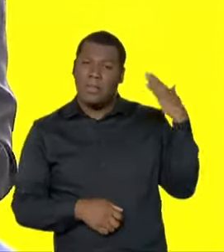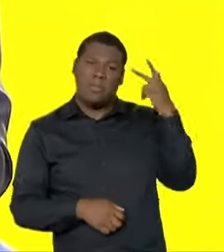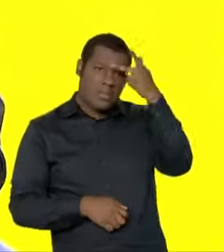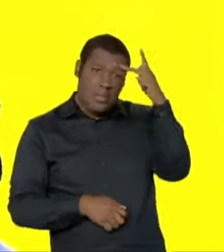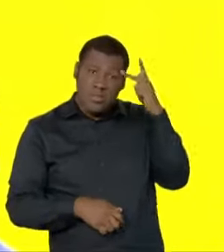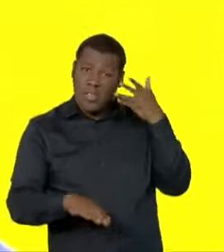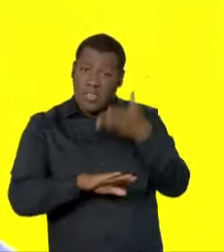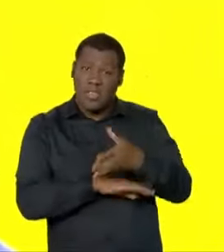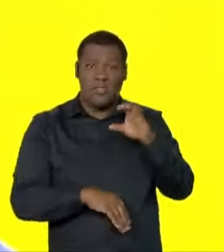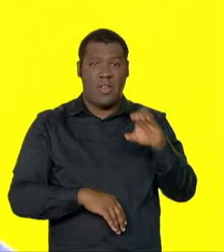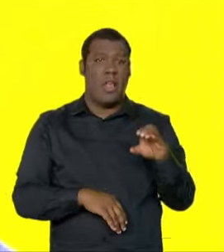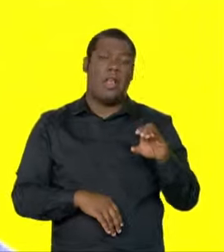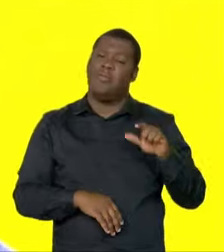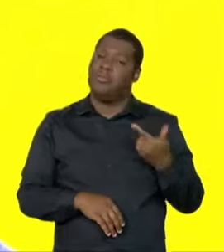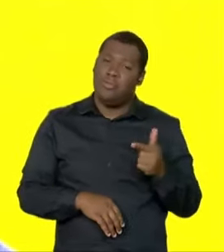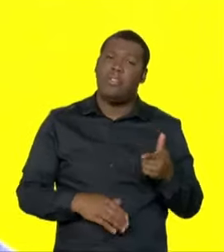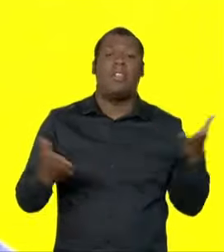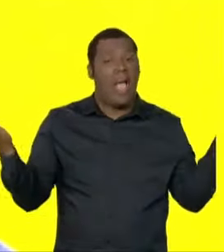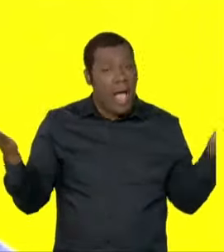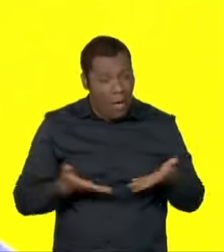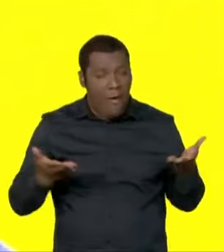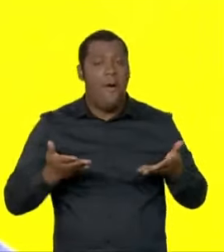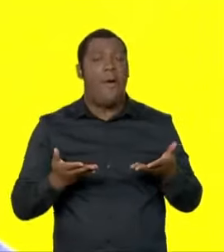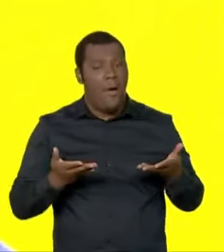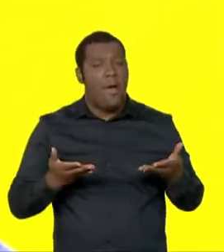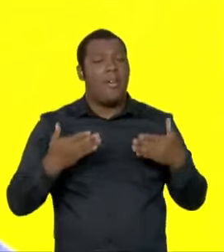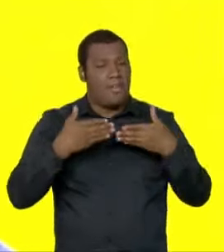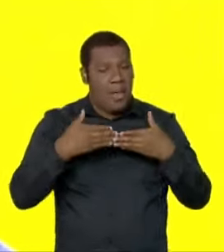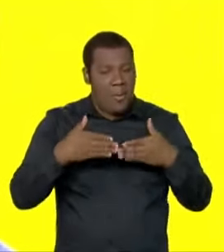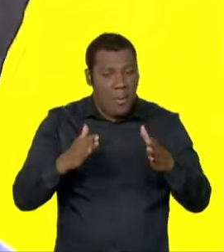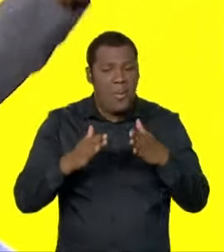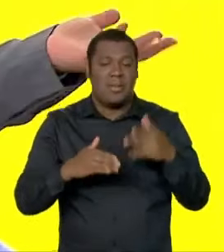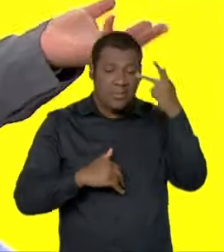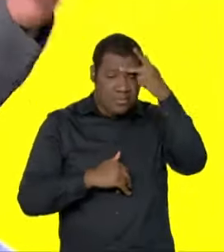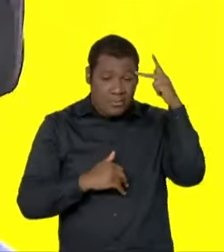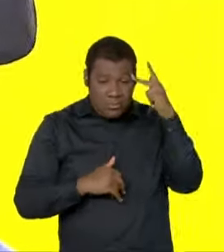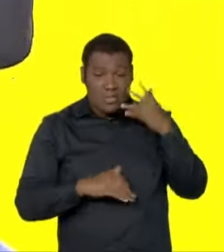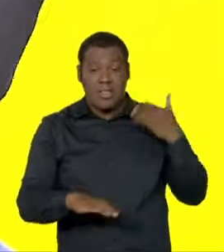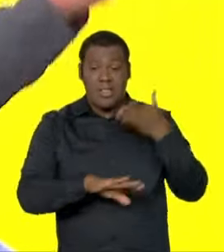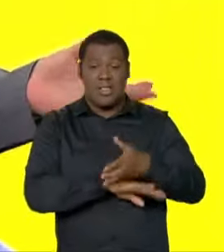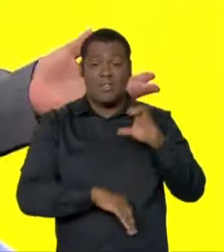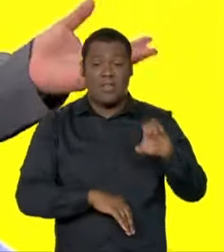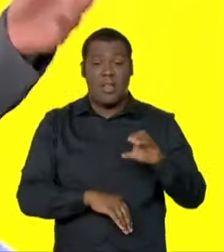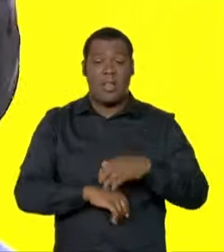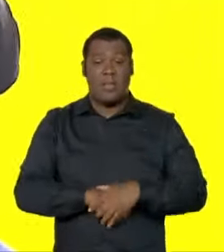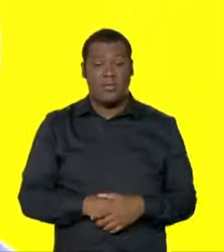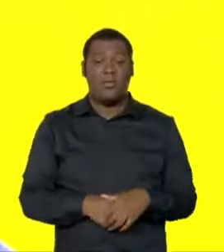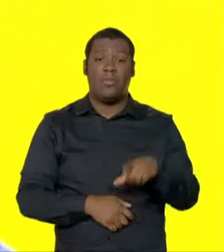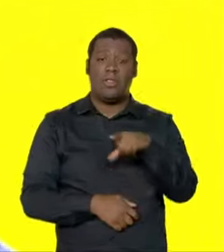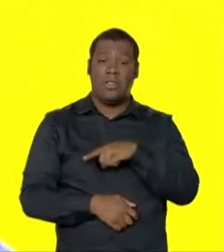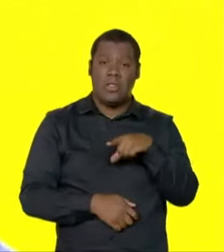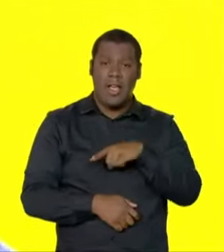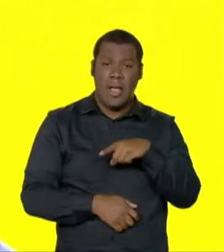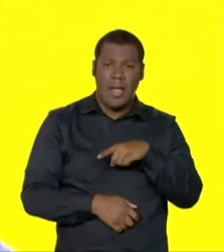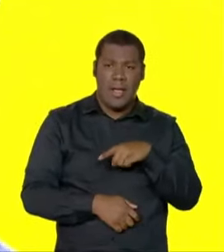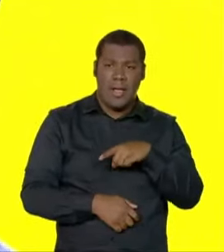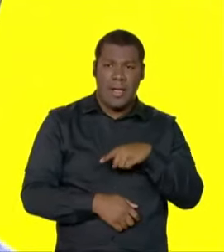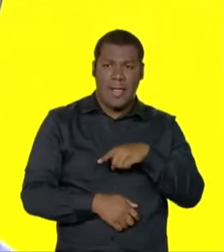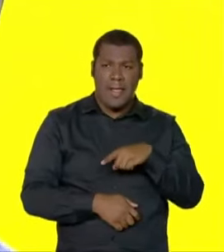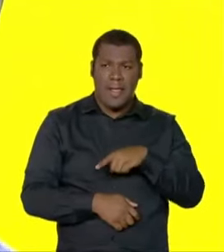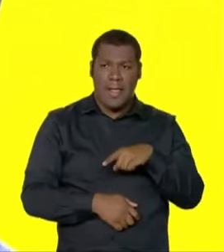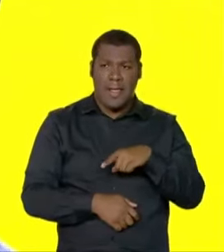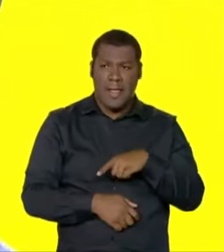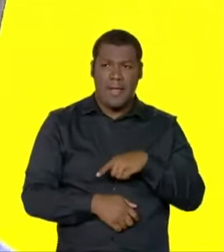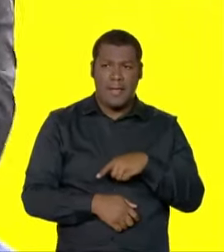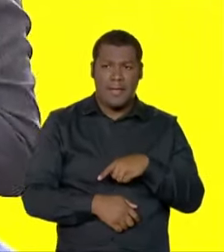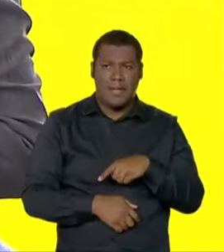esse dinheiro é específico para eles, eles têm aí 60 meses para pagar, num juro que vai